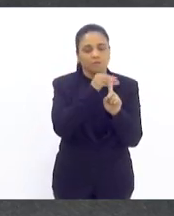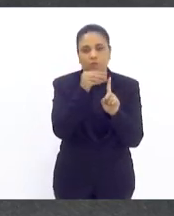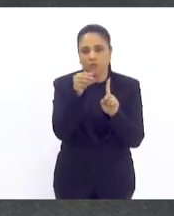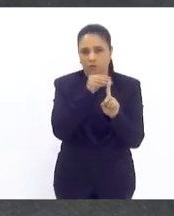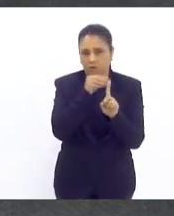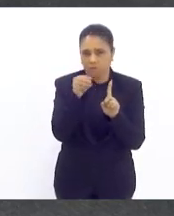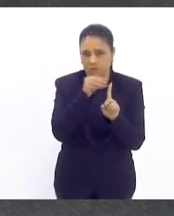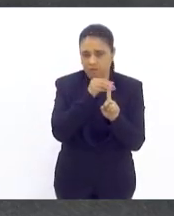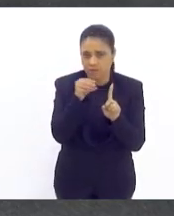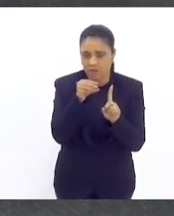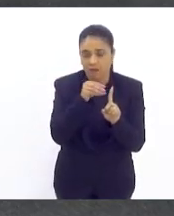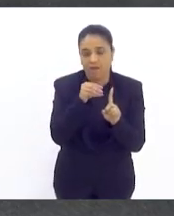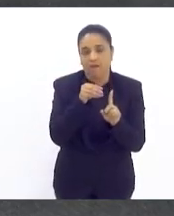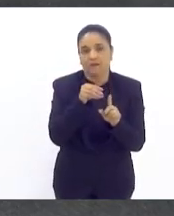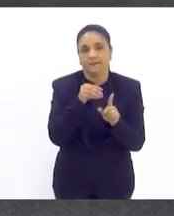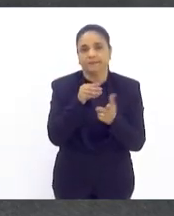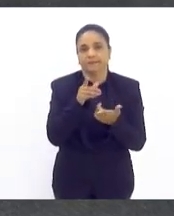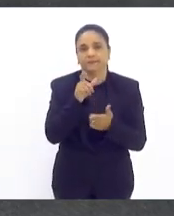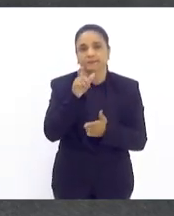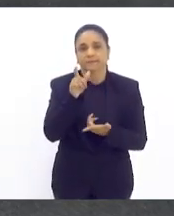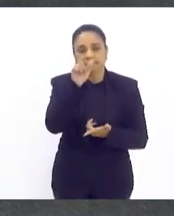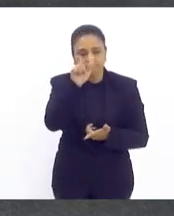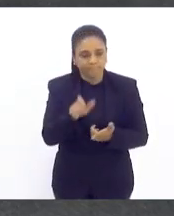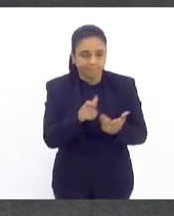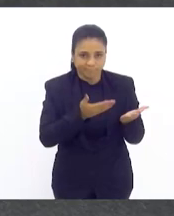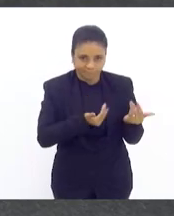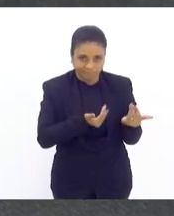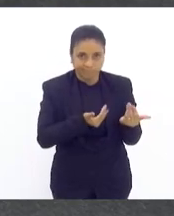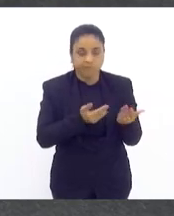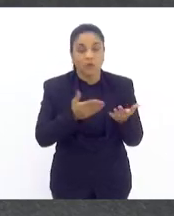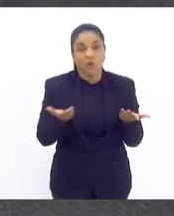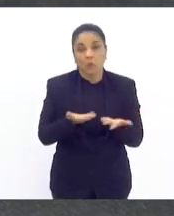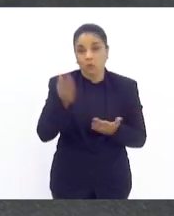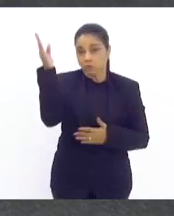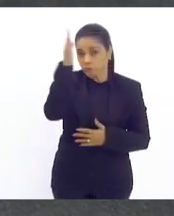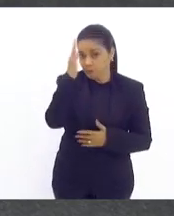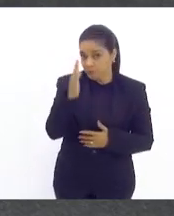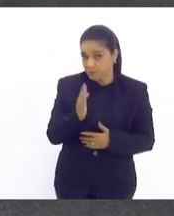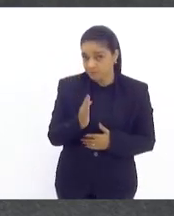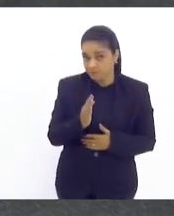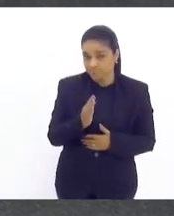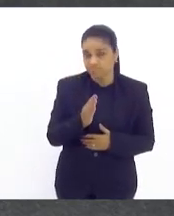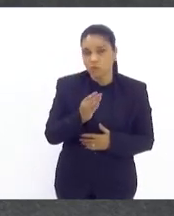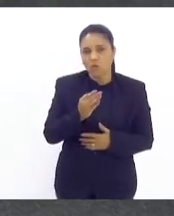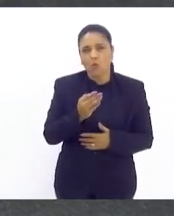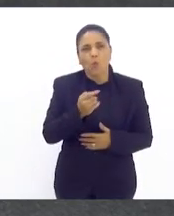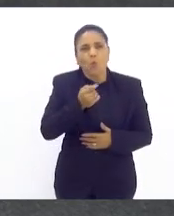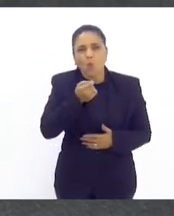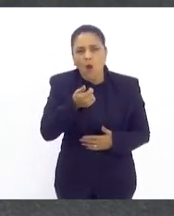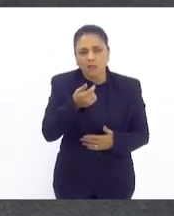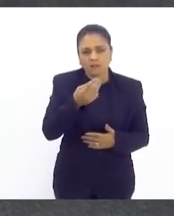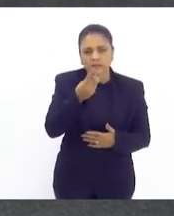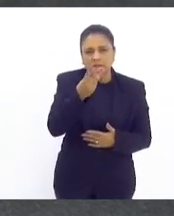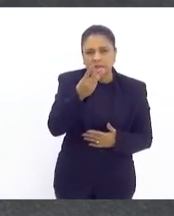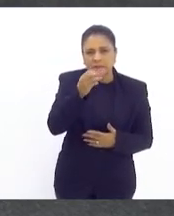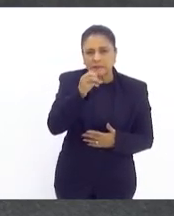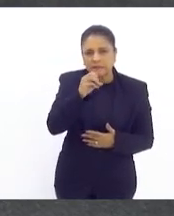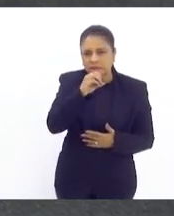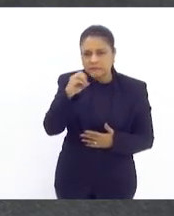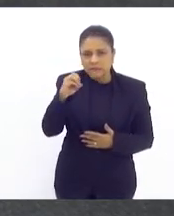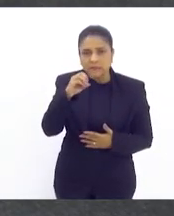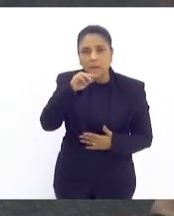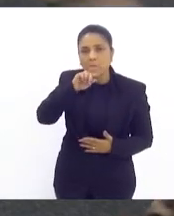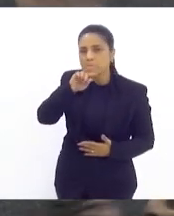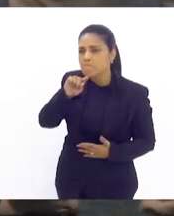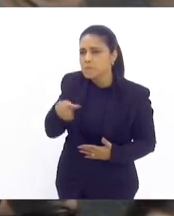hoje nós temos no Brasil quase 300 mil pessoas em situação de